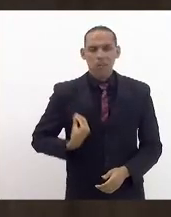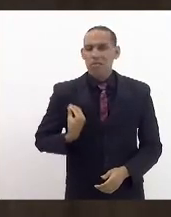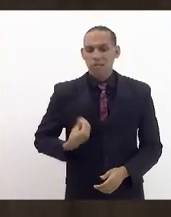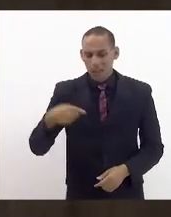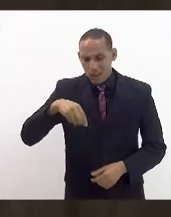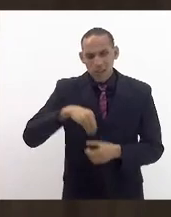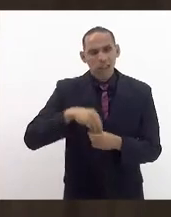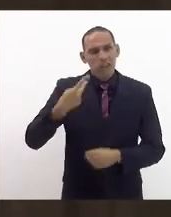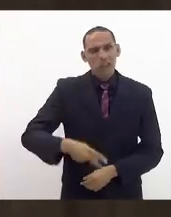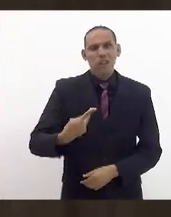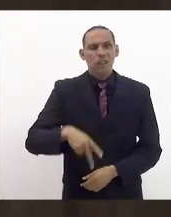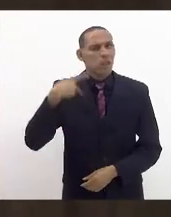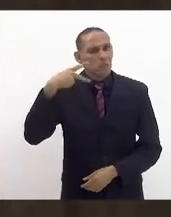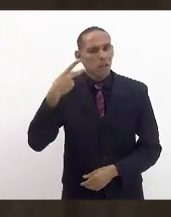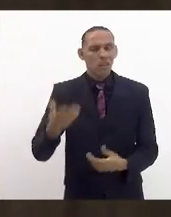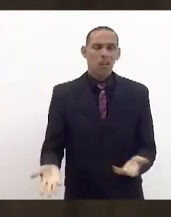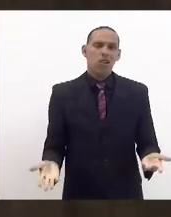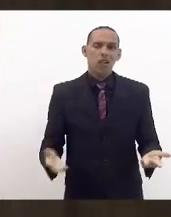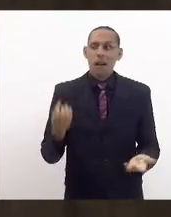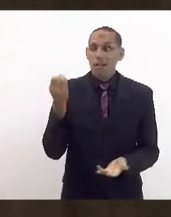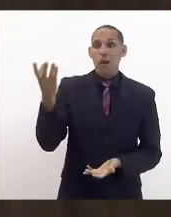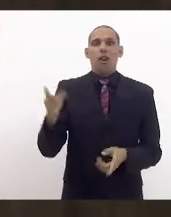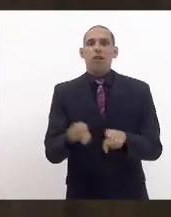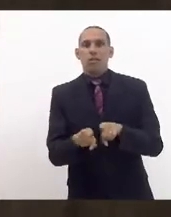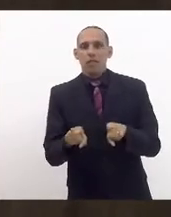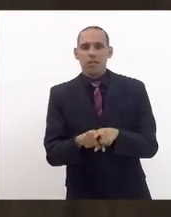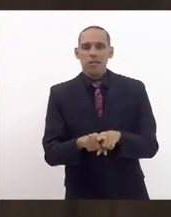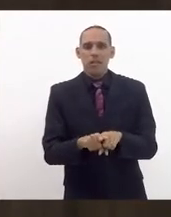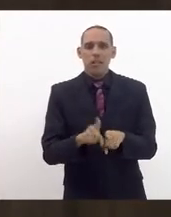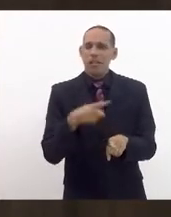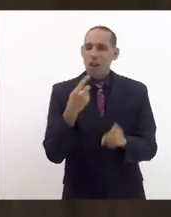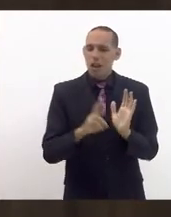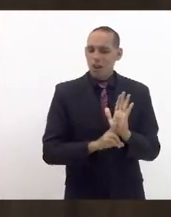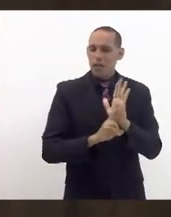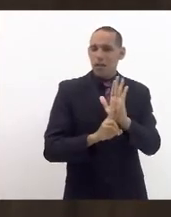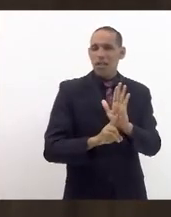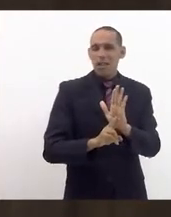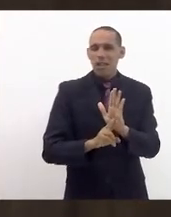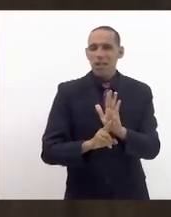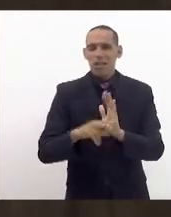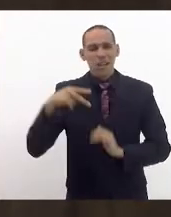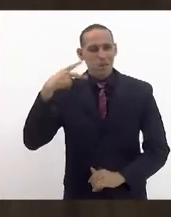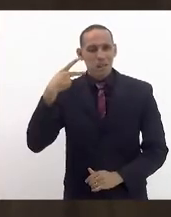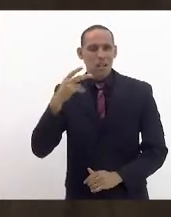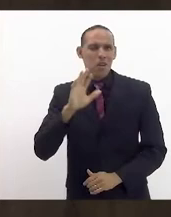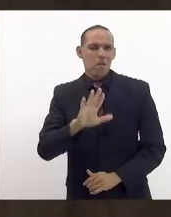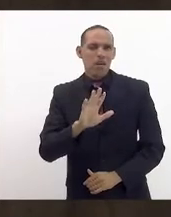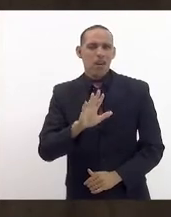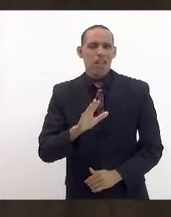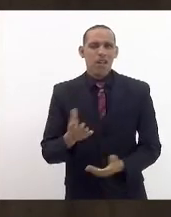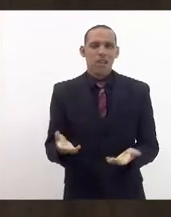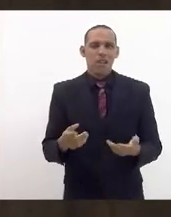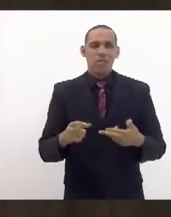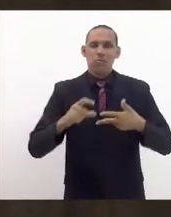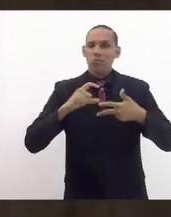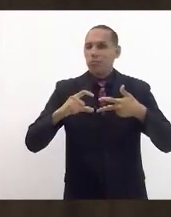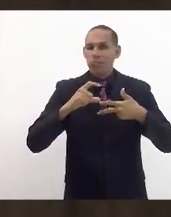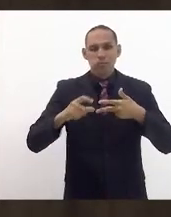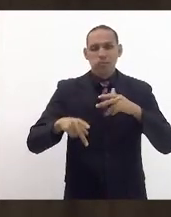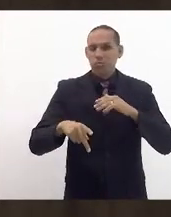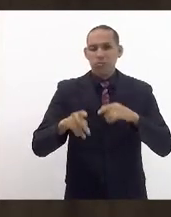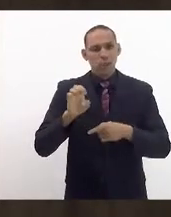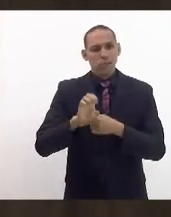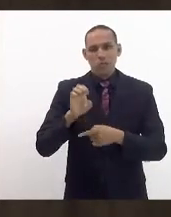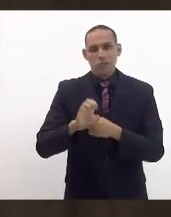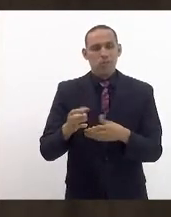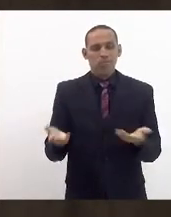do parlamento e fora do parlamento, enquanto representante do parlamento, mas pelo Executivo do Estado do Rio de